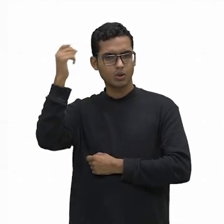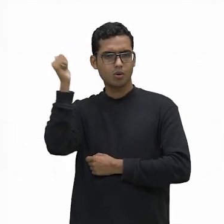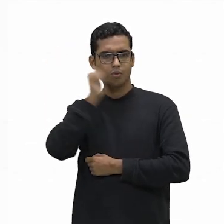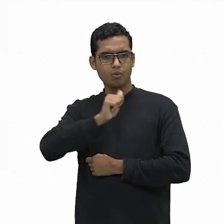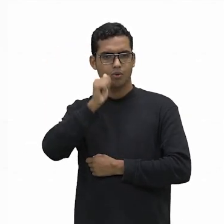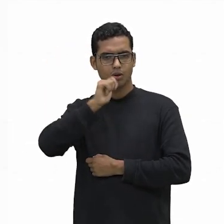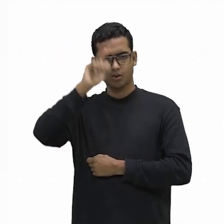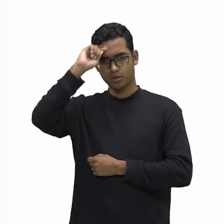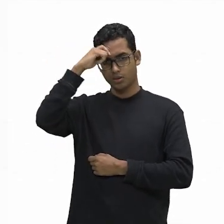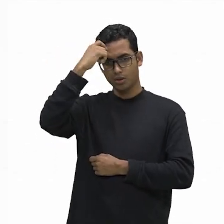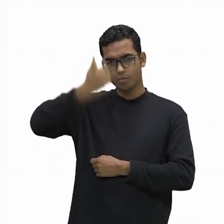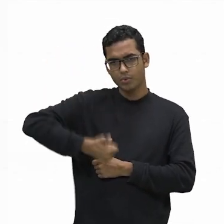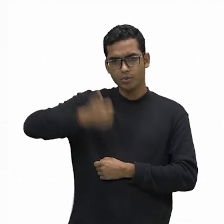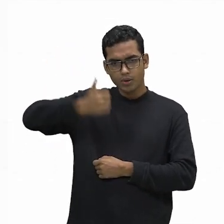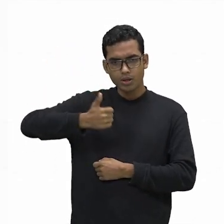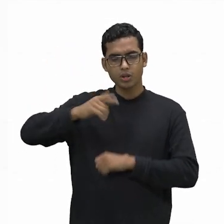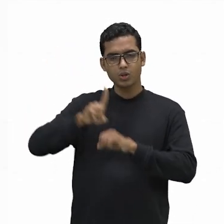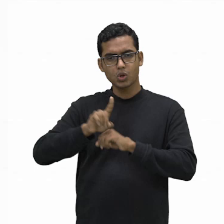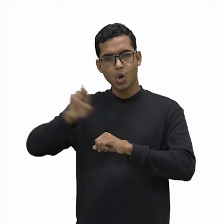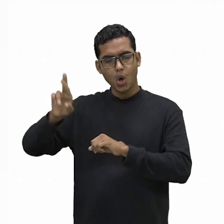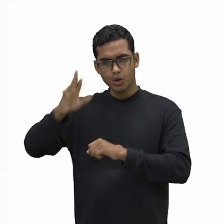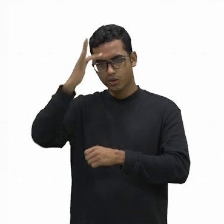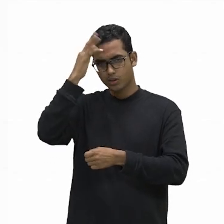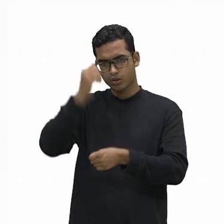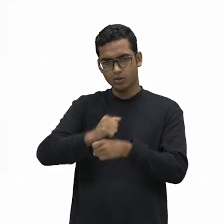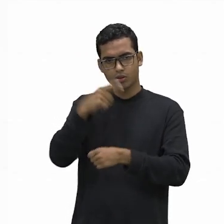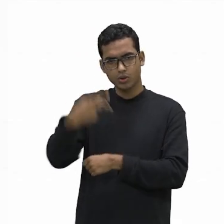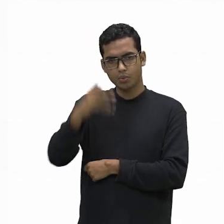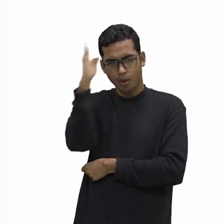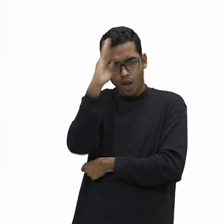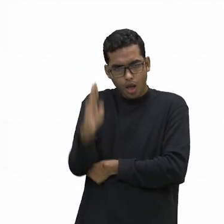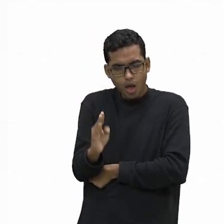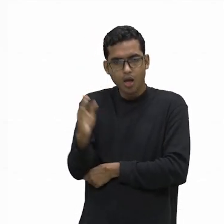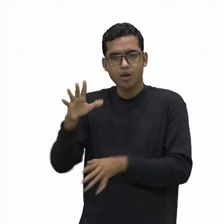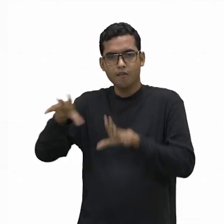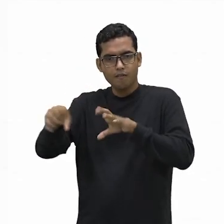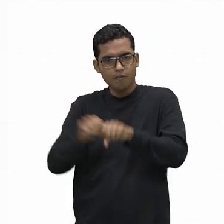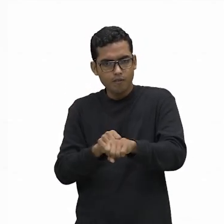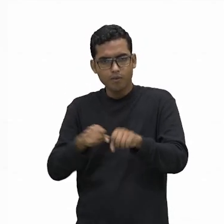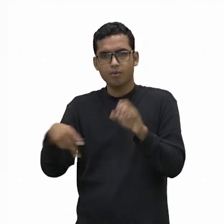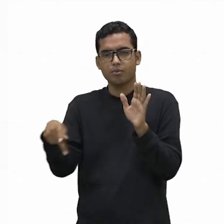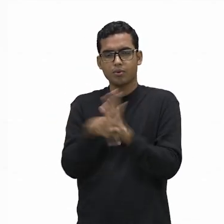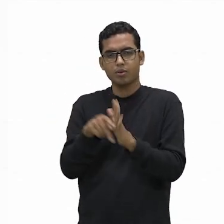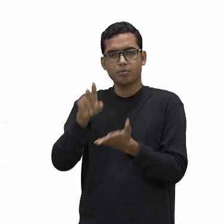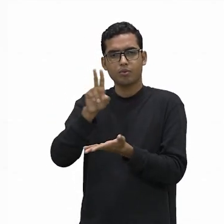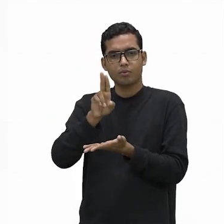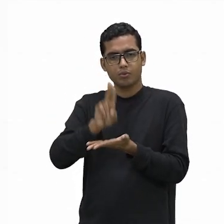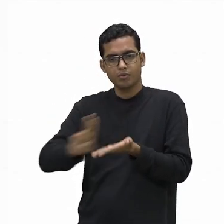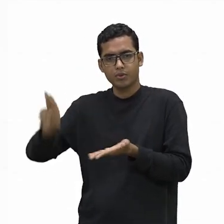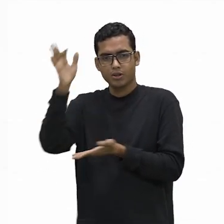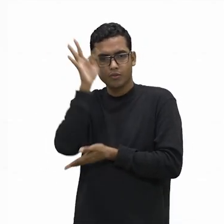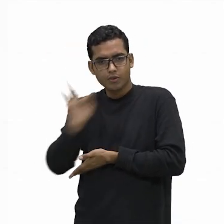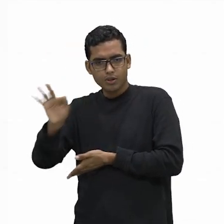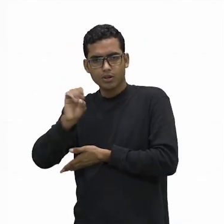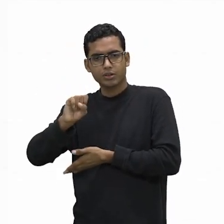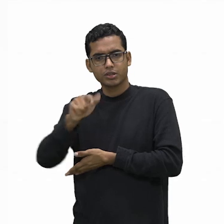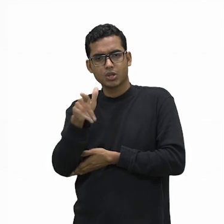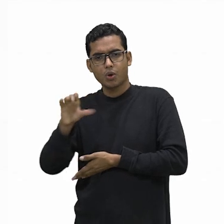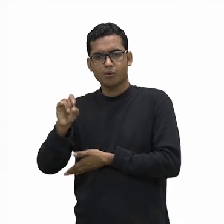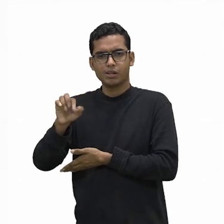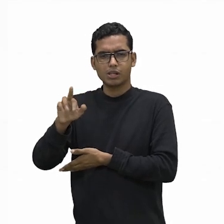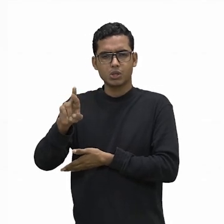doutora em física do país. Ela se formou em física pela Universidade Federal de São Carlos e se especializou em física